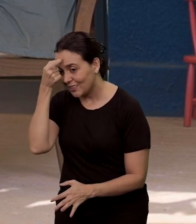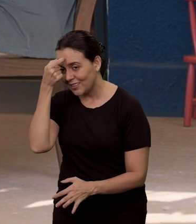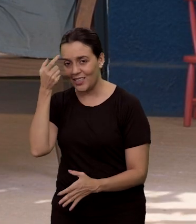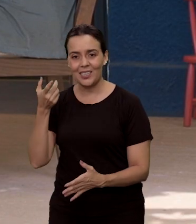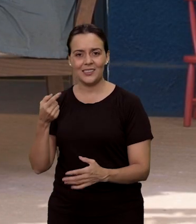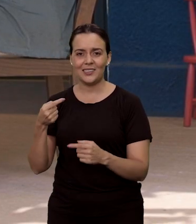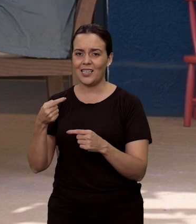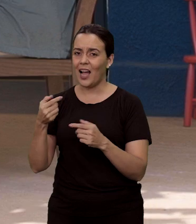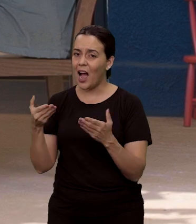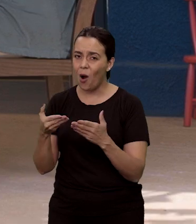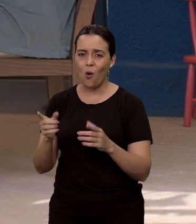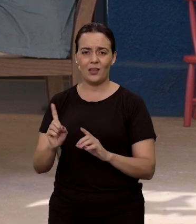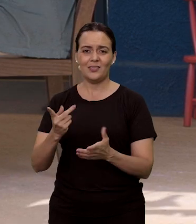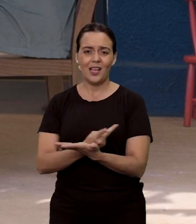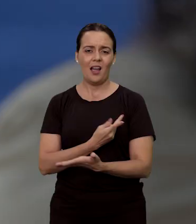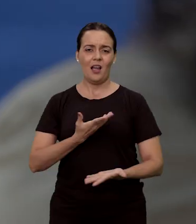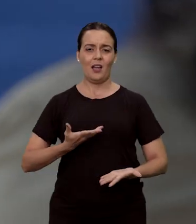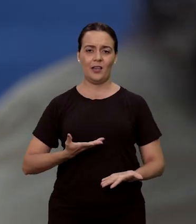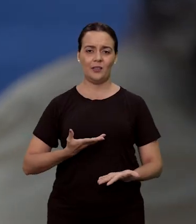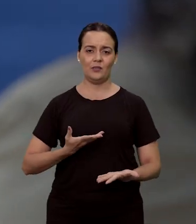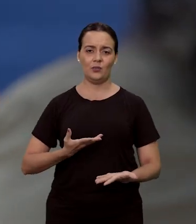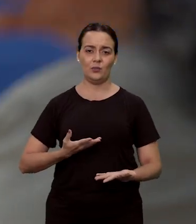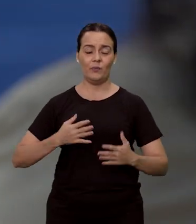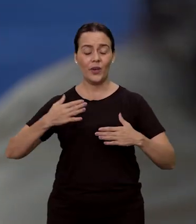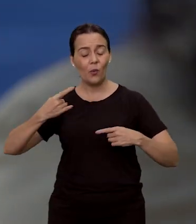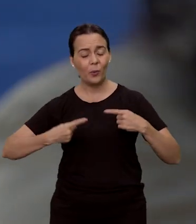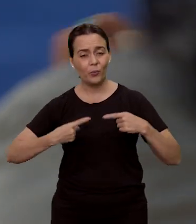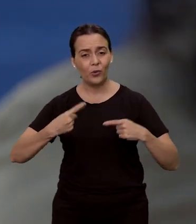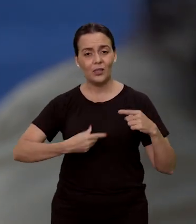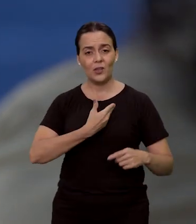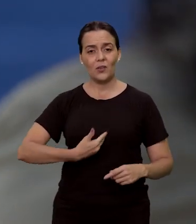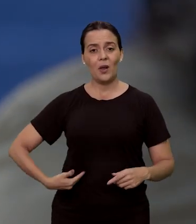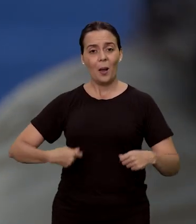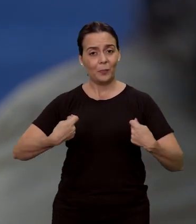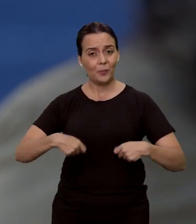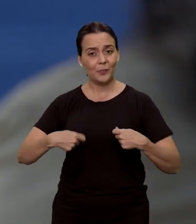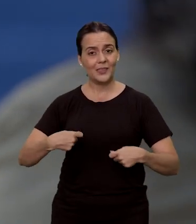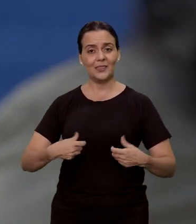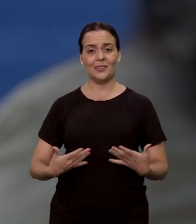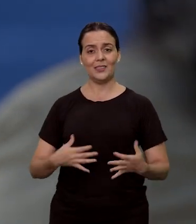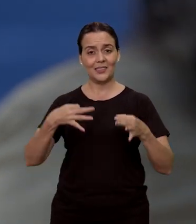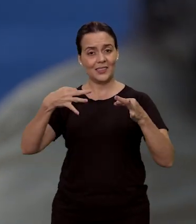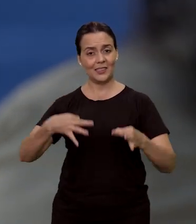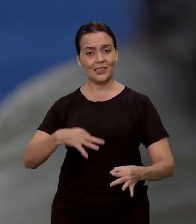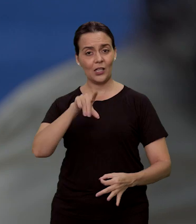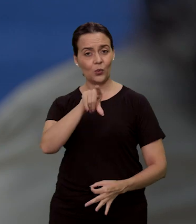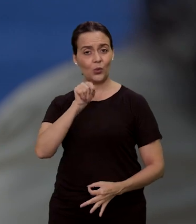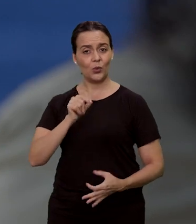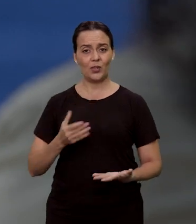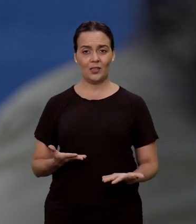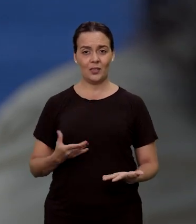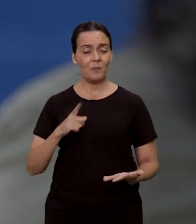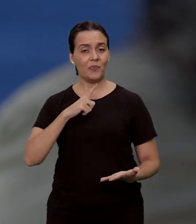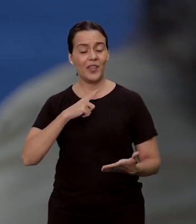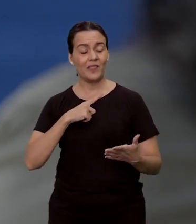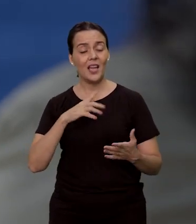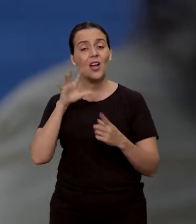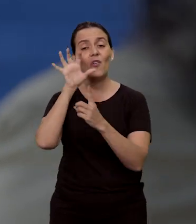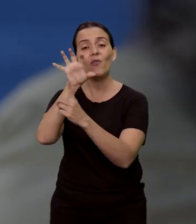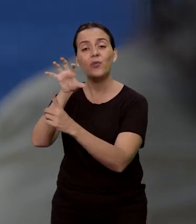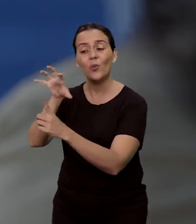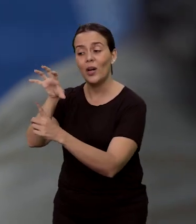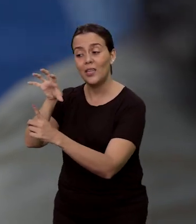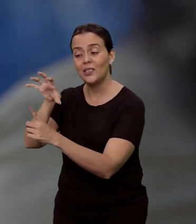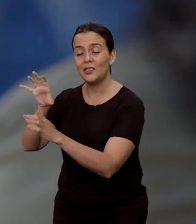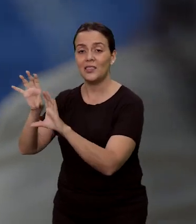onde muitas vezes a política não deveria ter saído, as instituições não deveriam ter saído. Hoje a gente vê uma influência, principalmente na